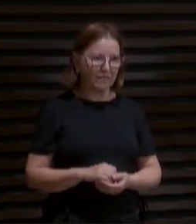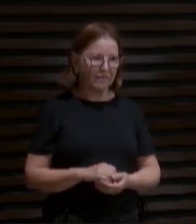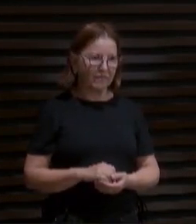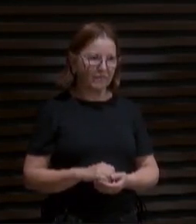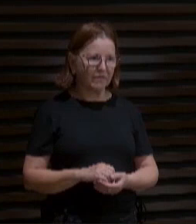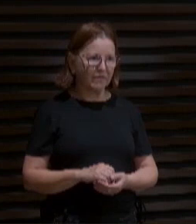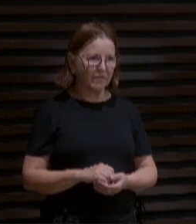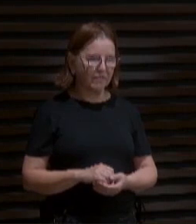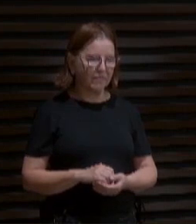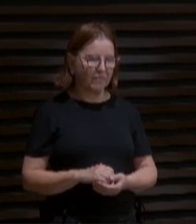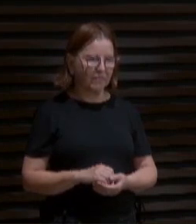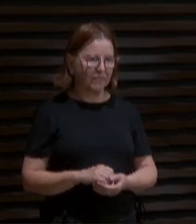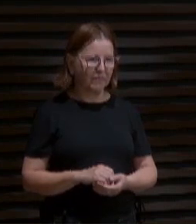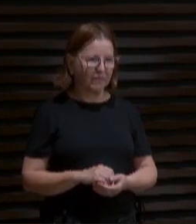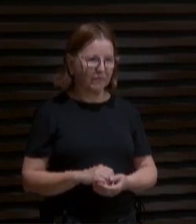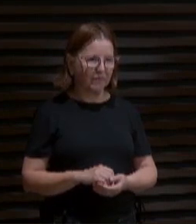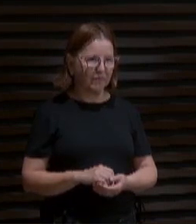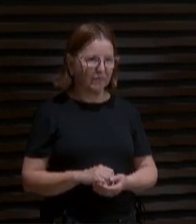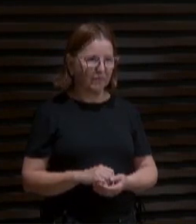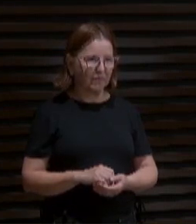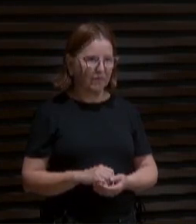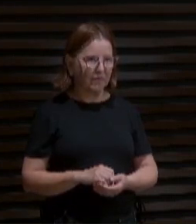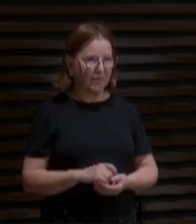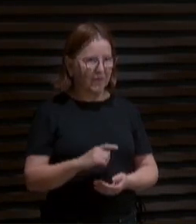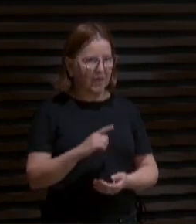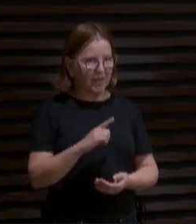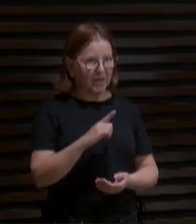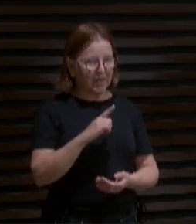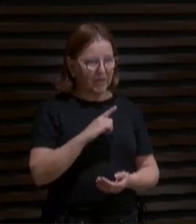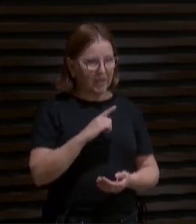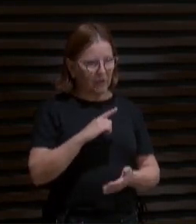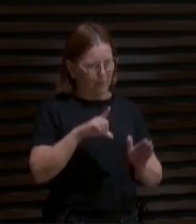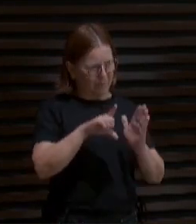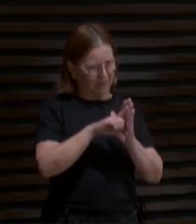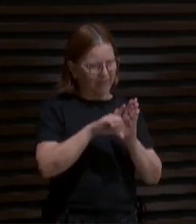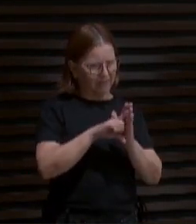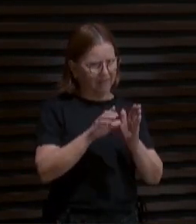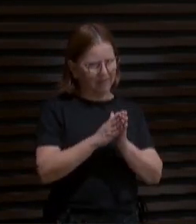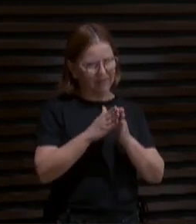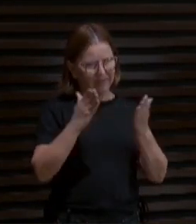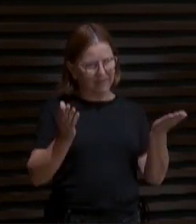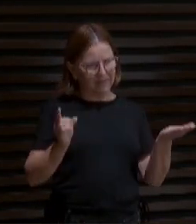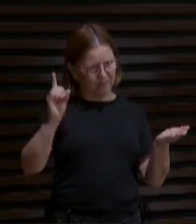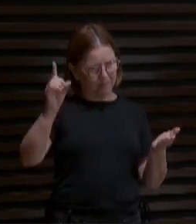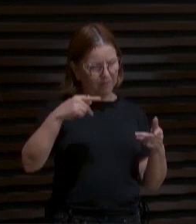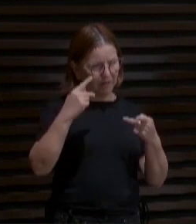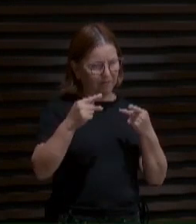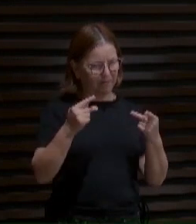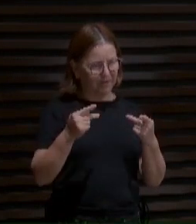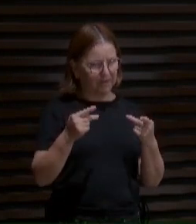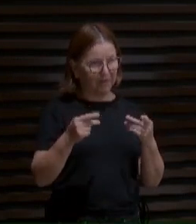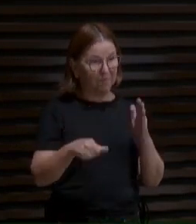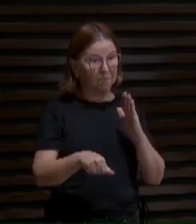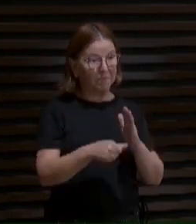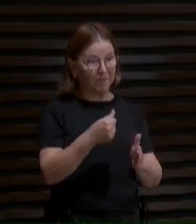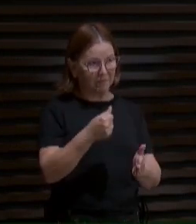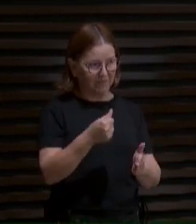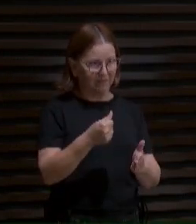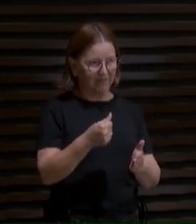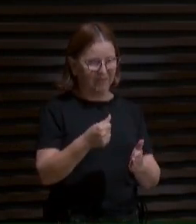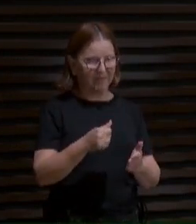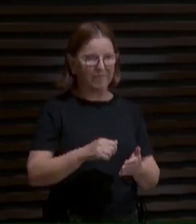Existe uma lei bíblica que a gente chama de lei da primeira menção. É quando